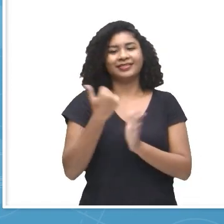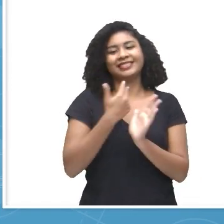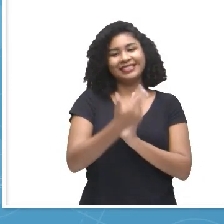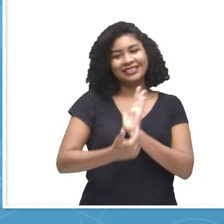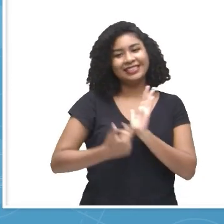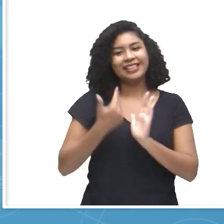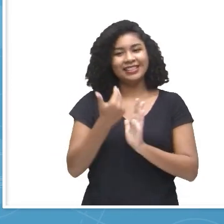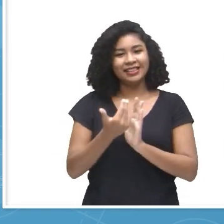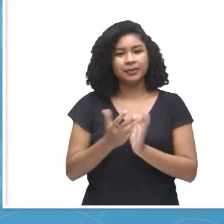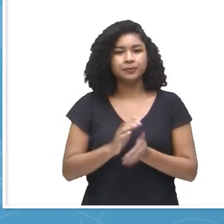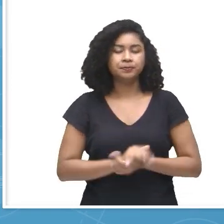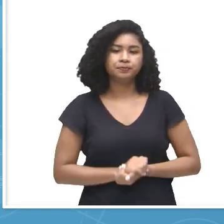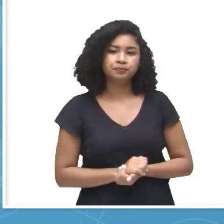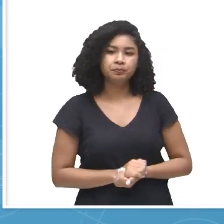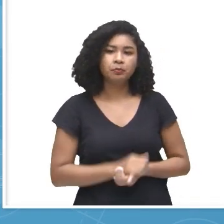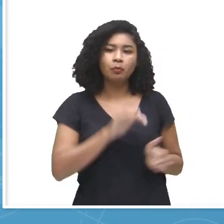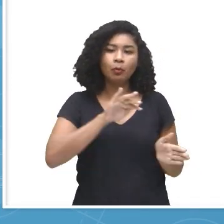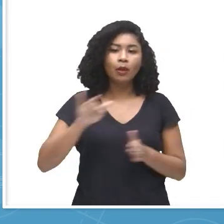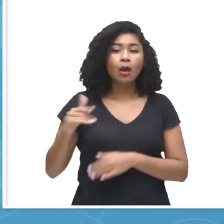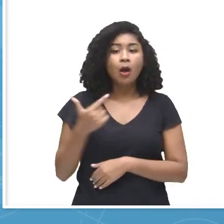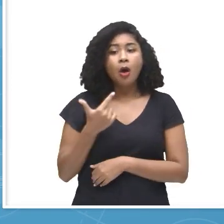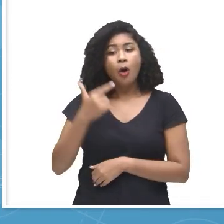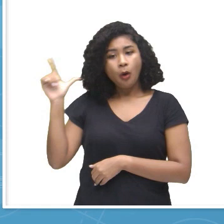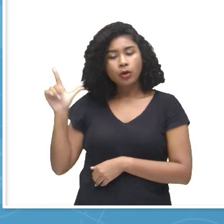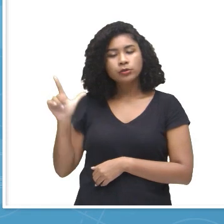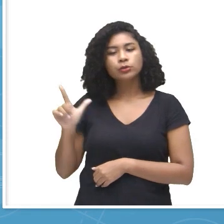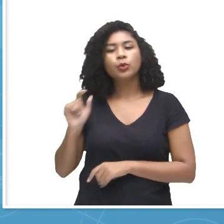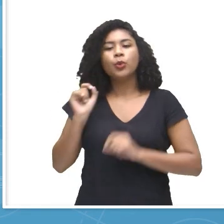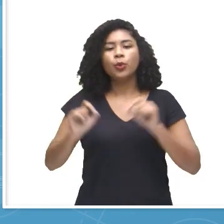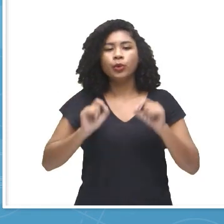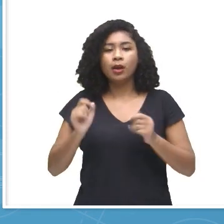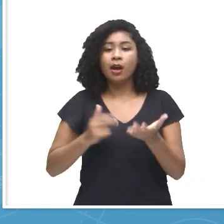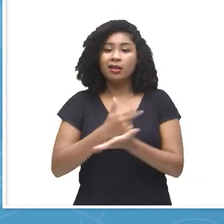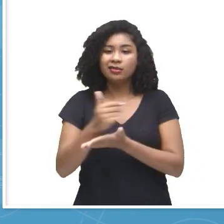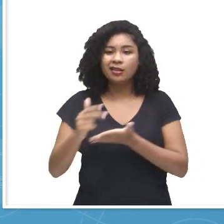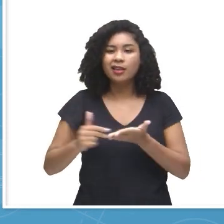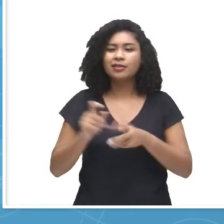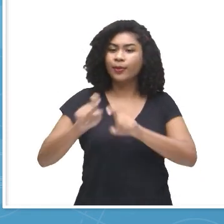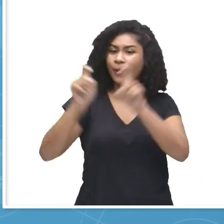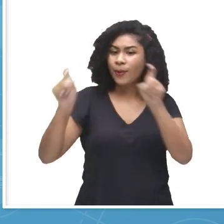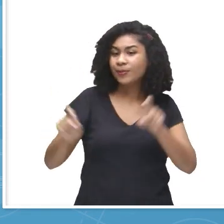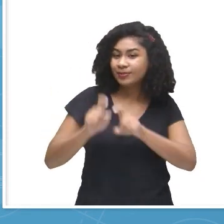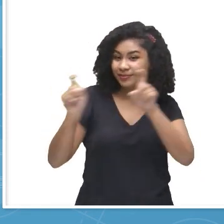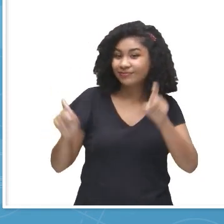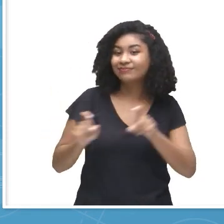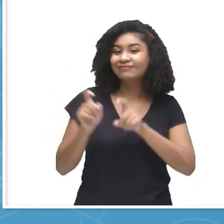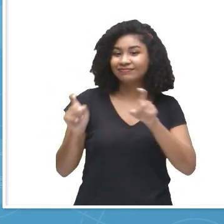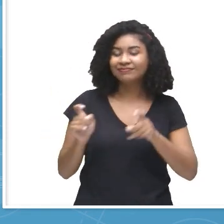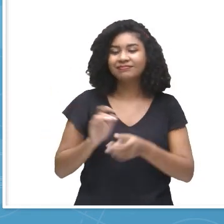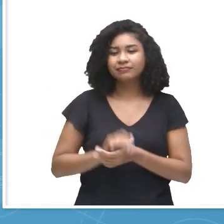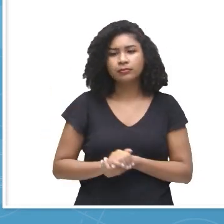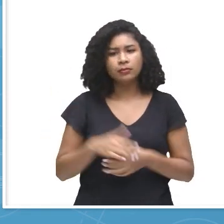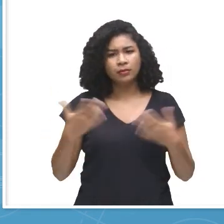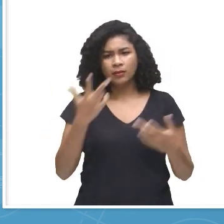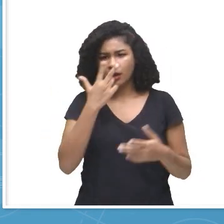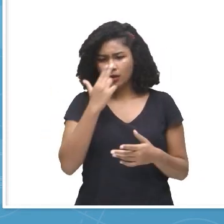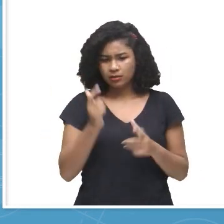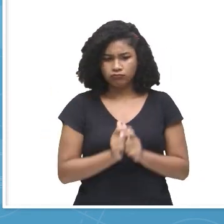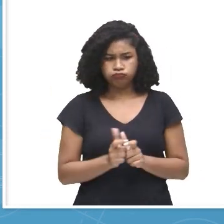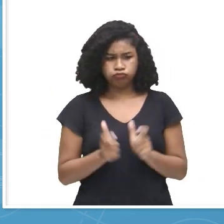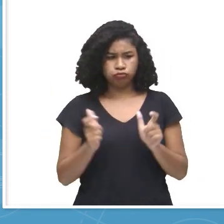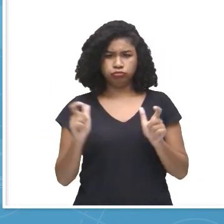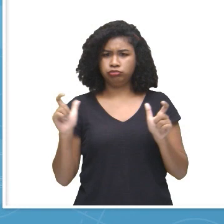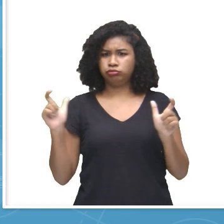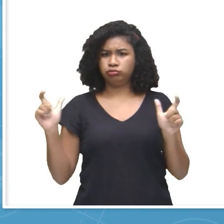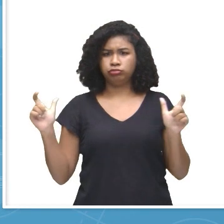sobre o desenho digital. As possibilidades técnicas da arte do desenho, elas foram ampliadas nas últimas décadas